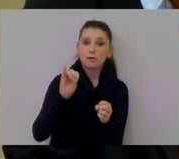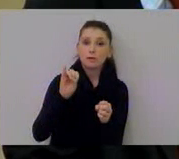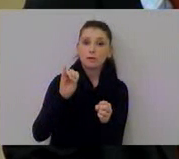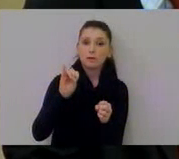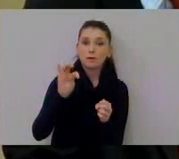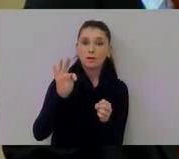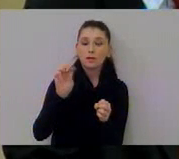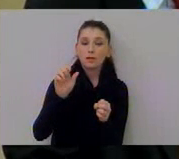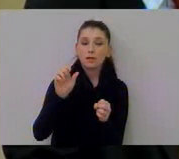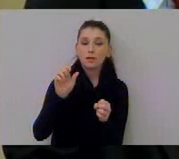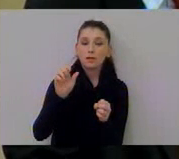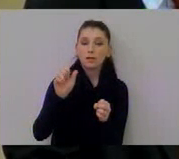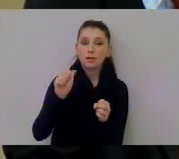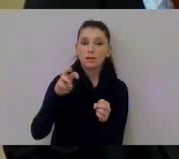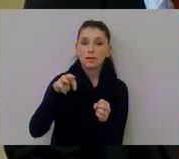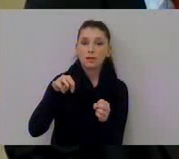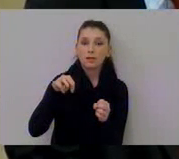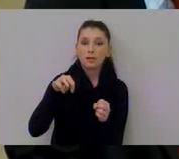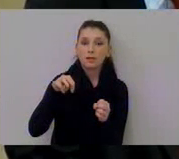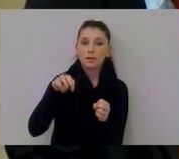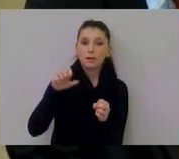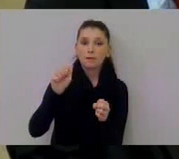razão de problemas